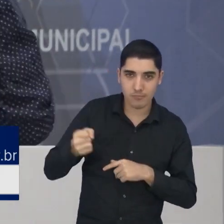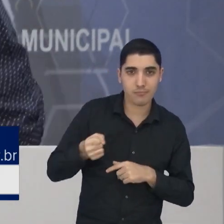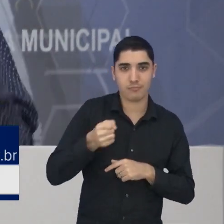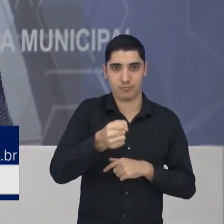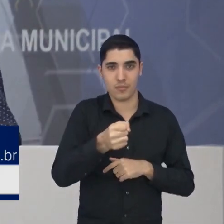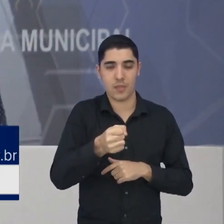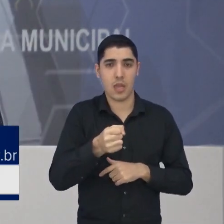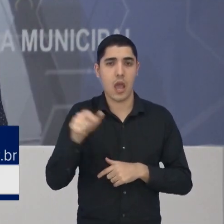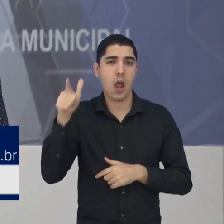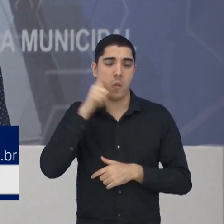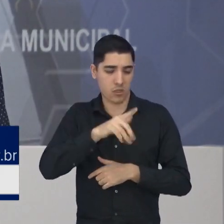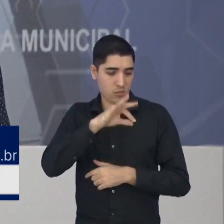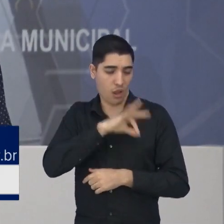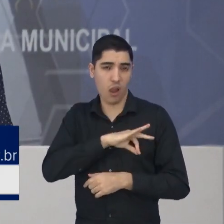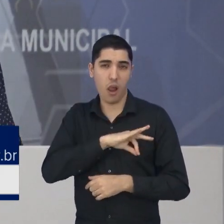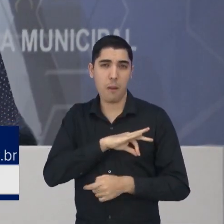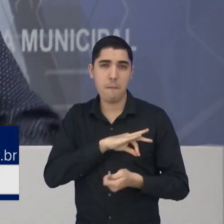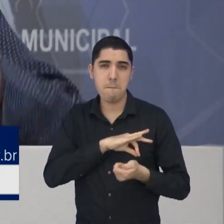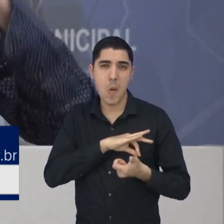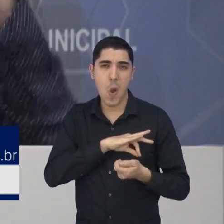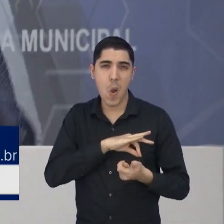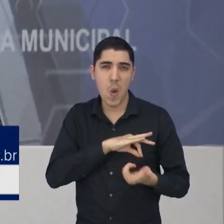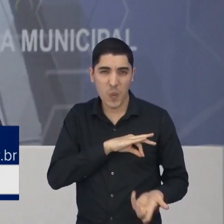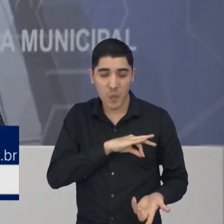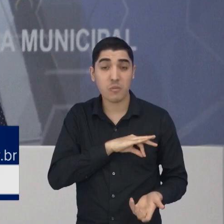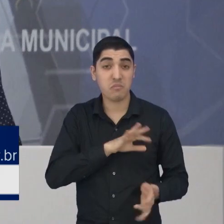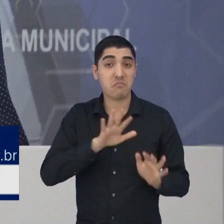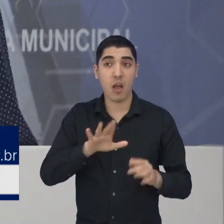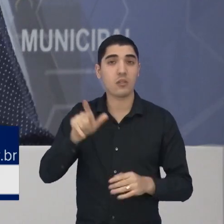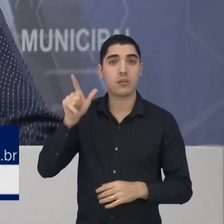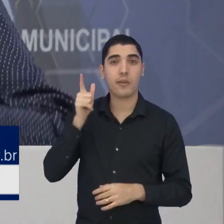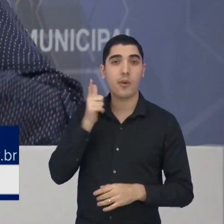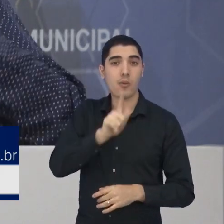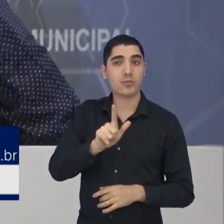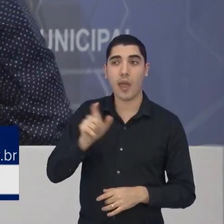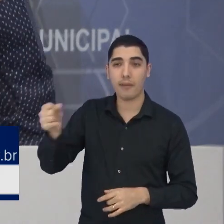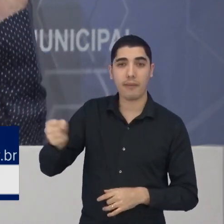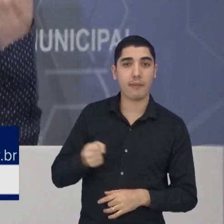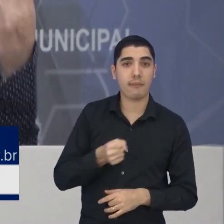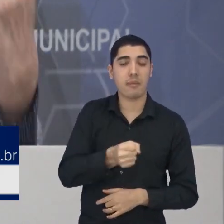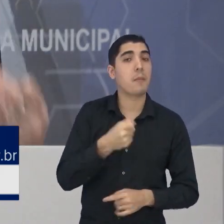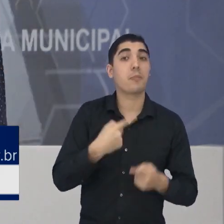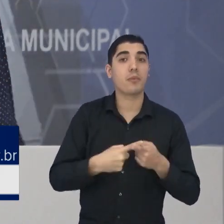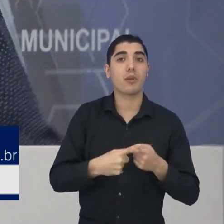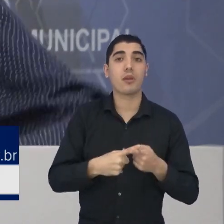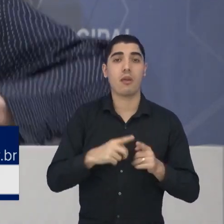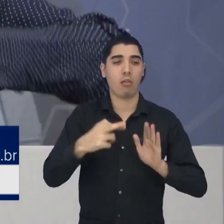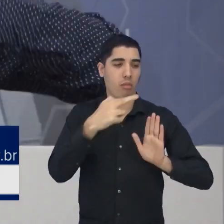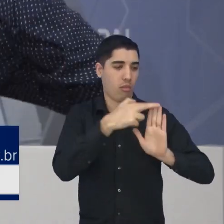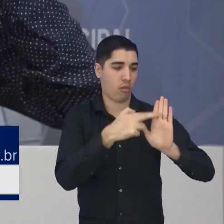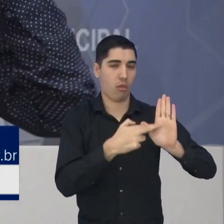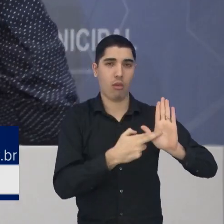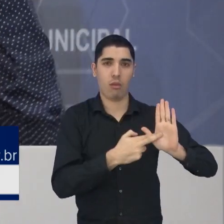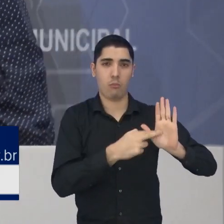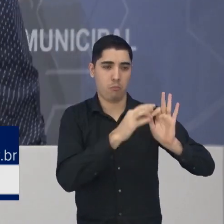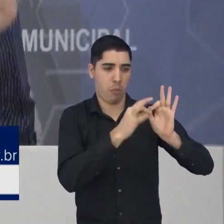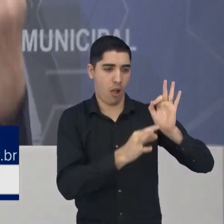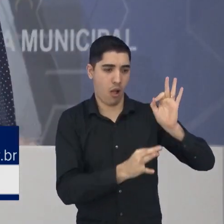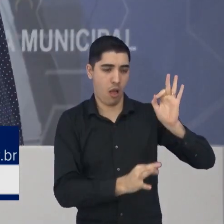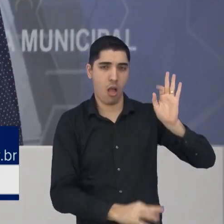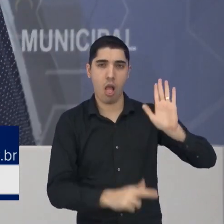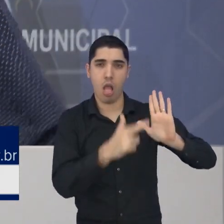ganhar um cachê miserável aqui dentro, não consegue, porque a burocracia é tanta, é o peito